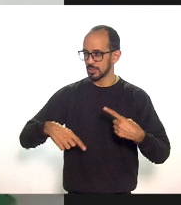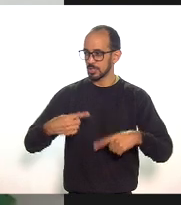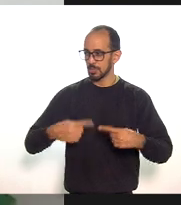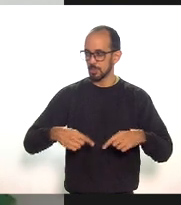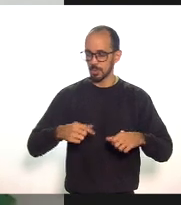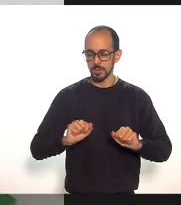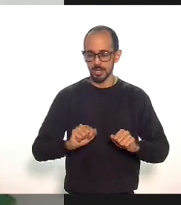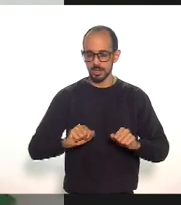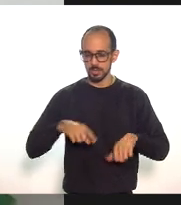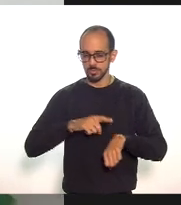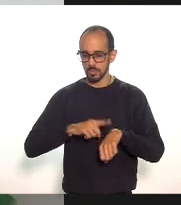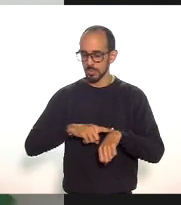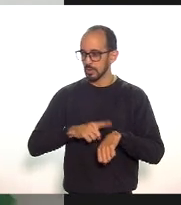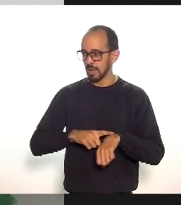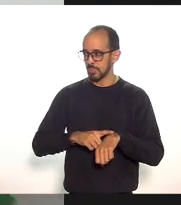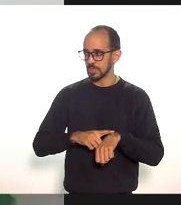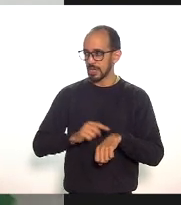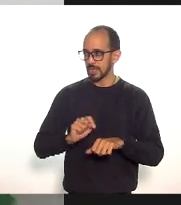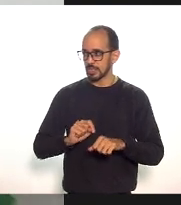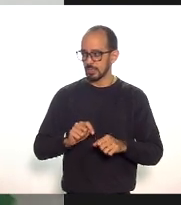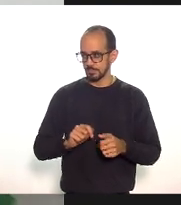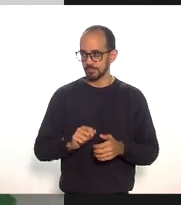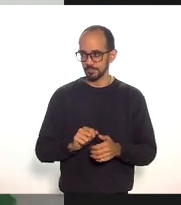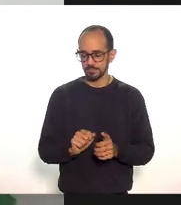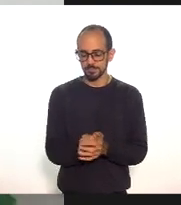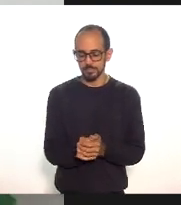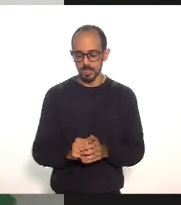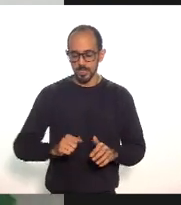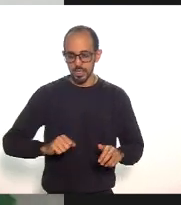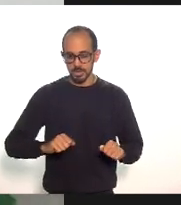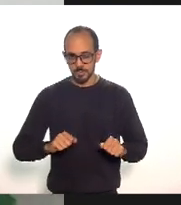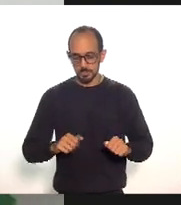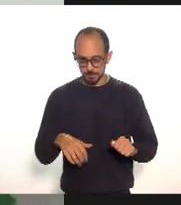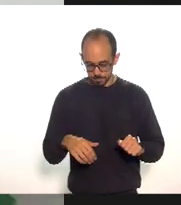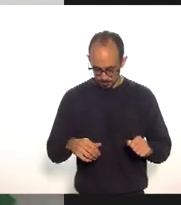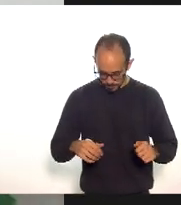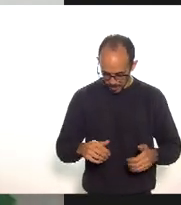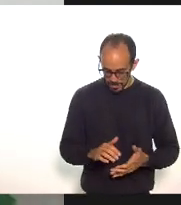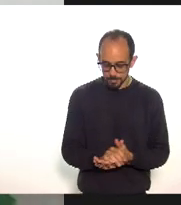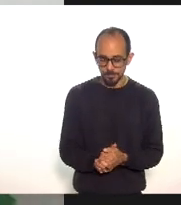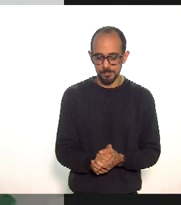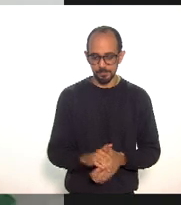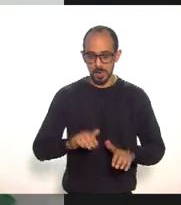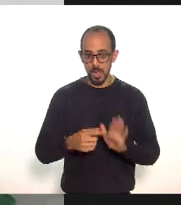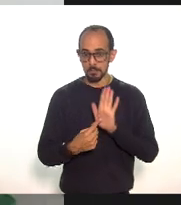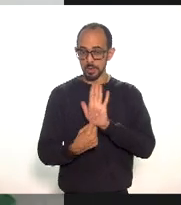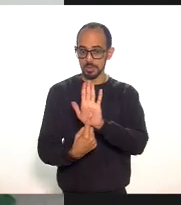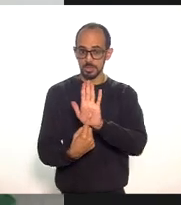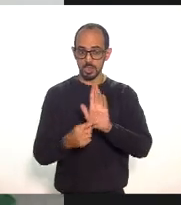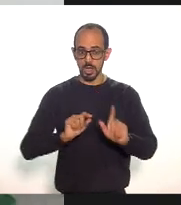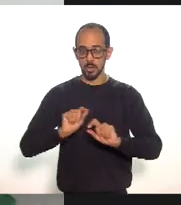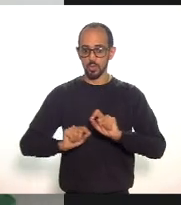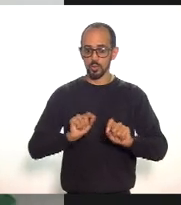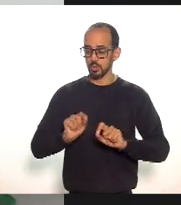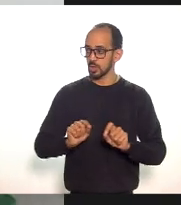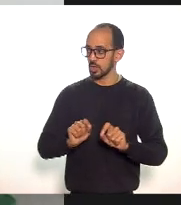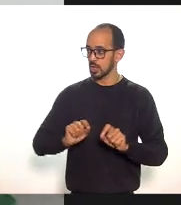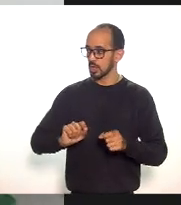momento. Então, esse dossiê Covid-19 busca, senhor presidente, apresentar